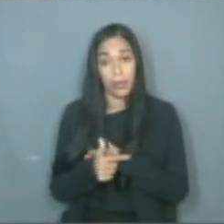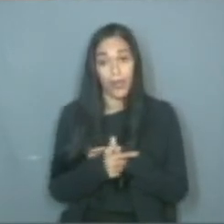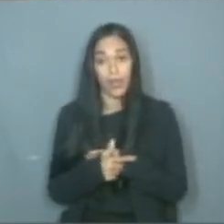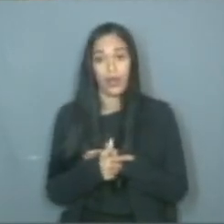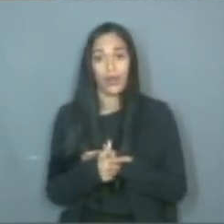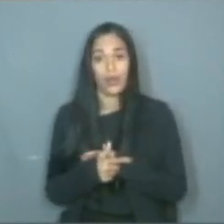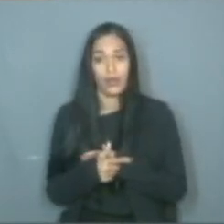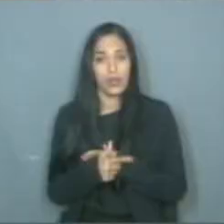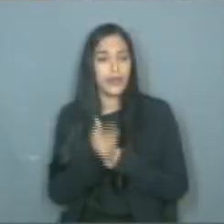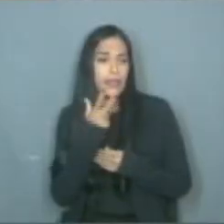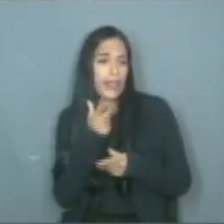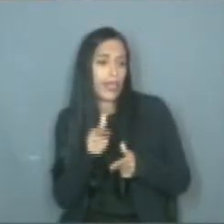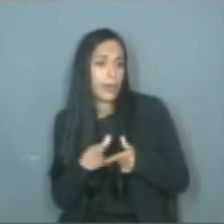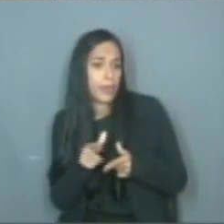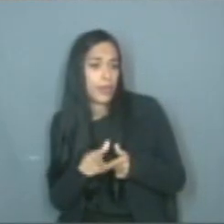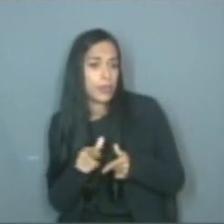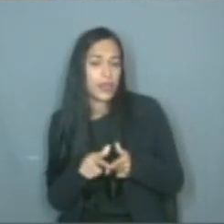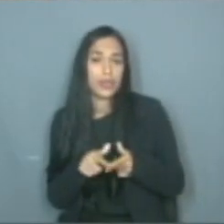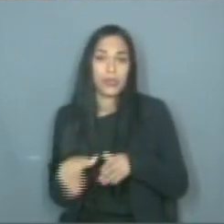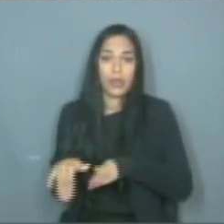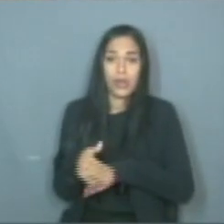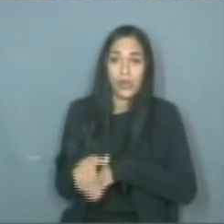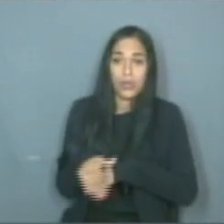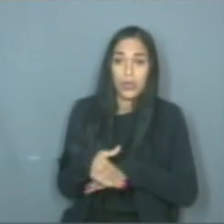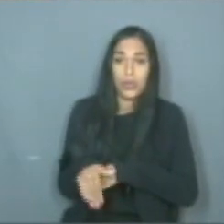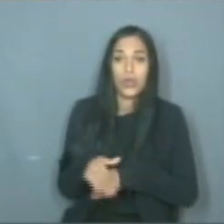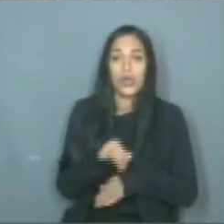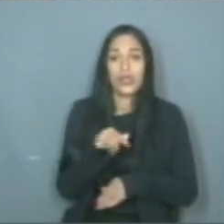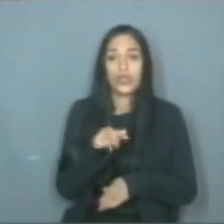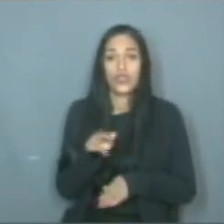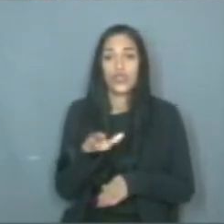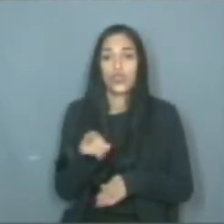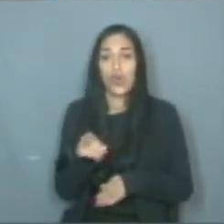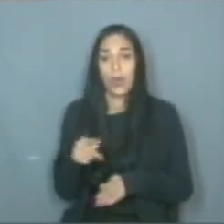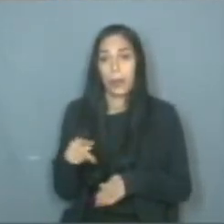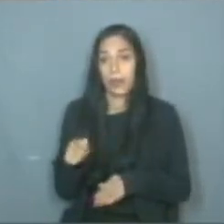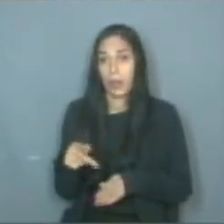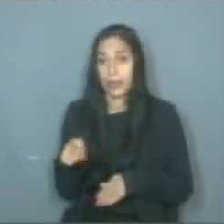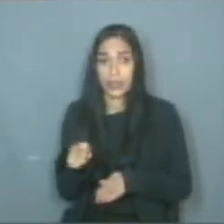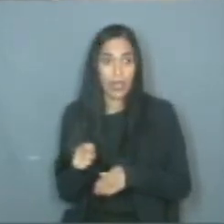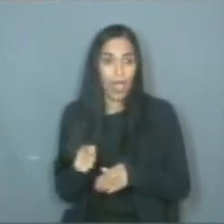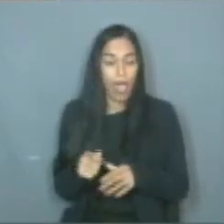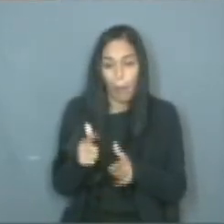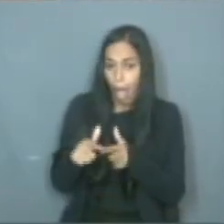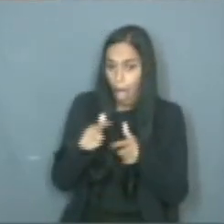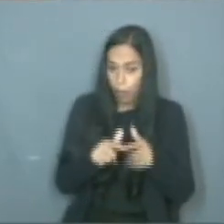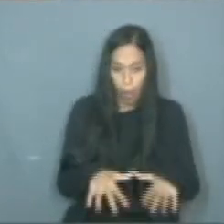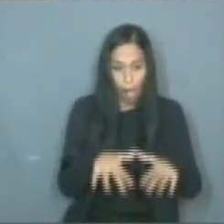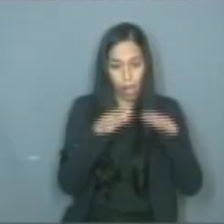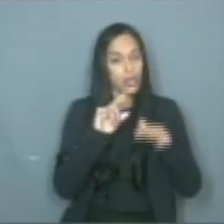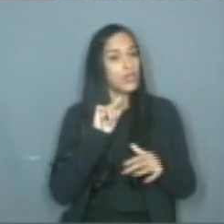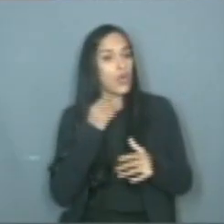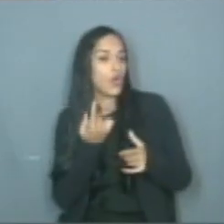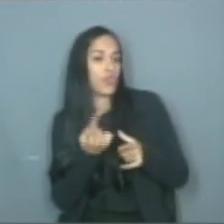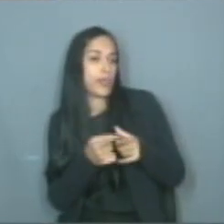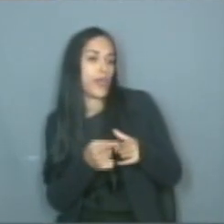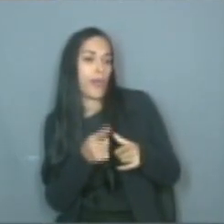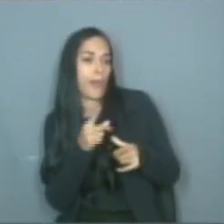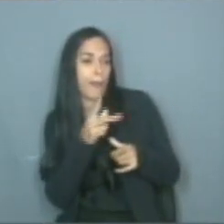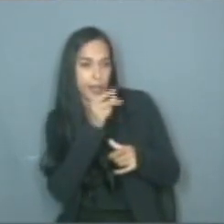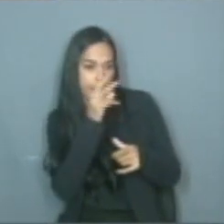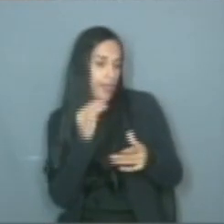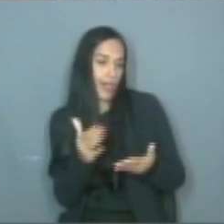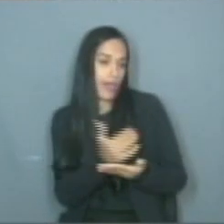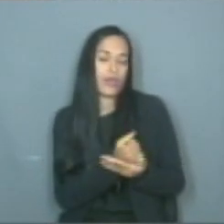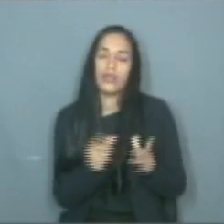dizer que está o caos. Olha, a rua, João 23, Papa João, está o caos de lixo, porque o prefeito não recolhe o lixo. Isso